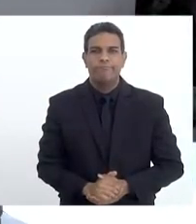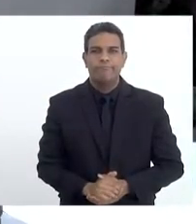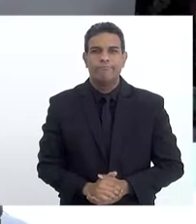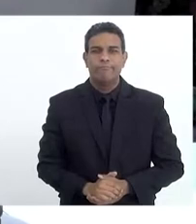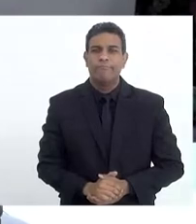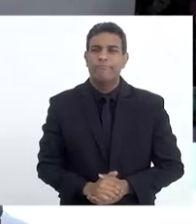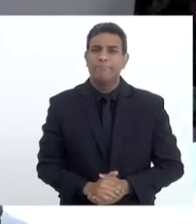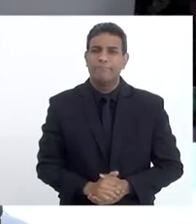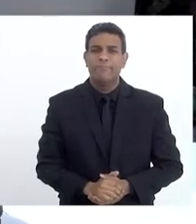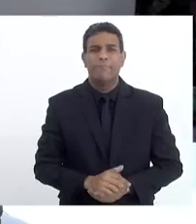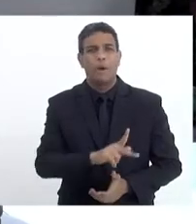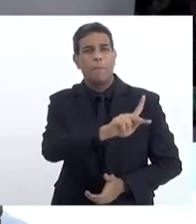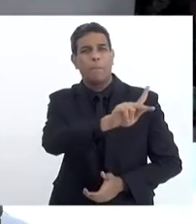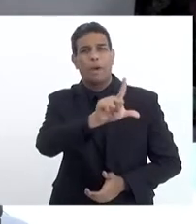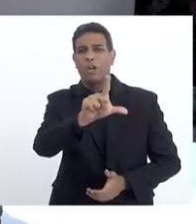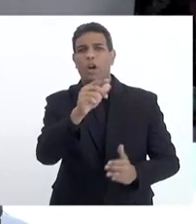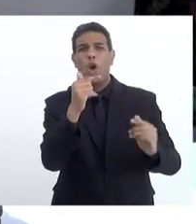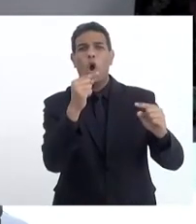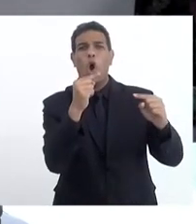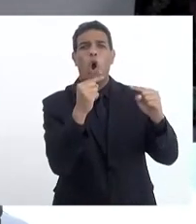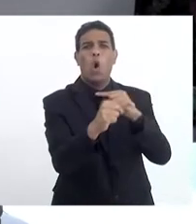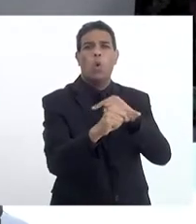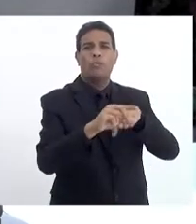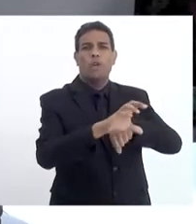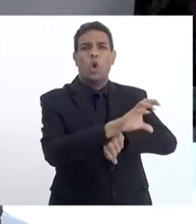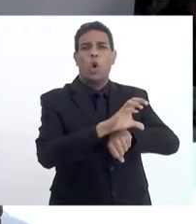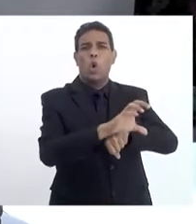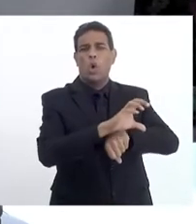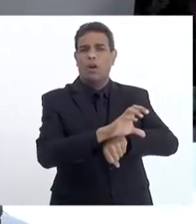é um projeto inconstitucional.